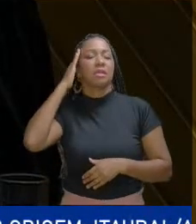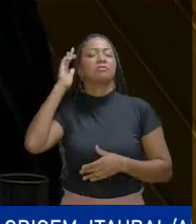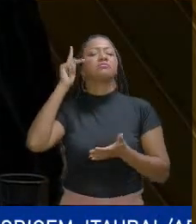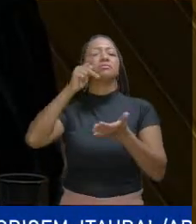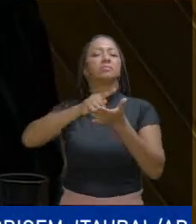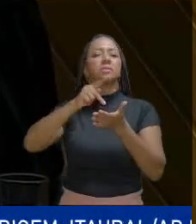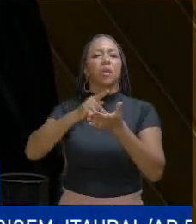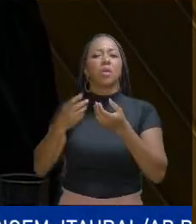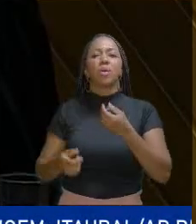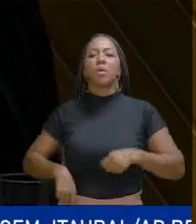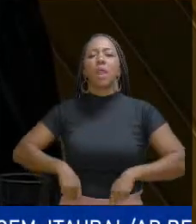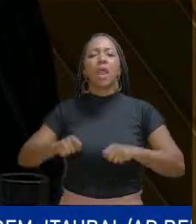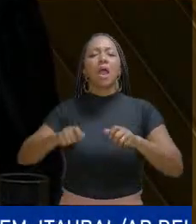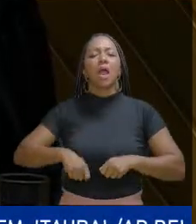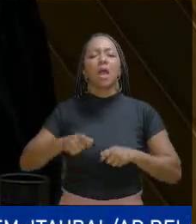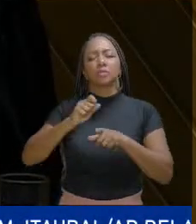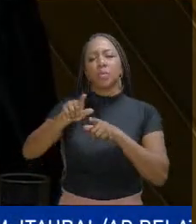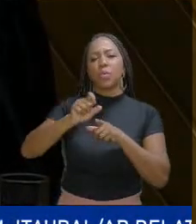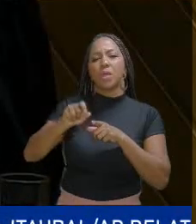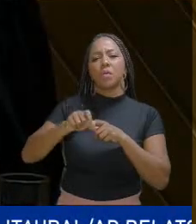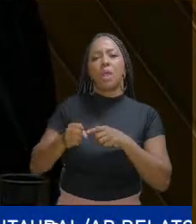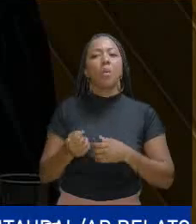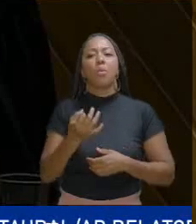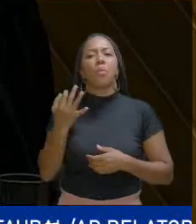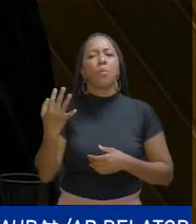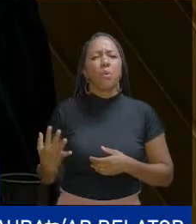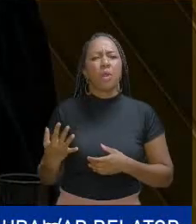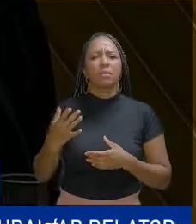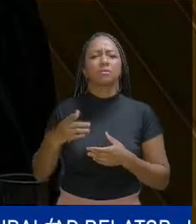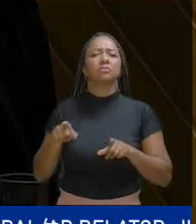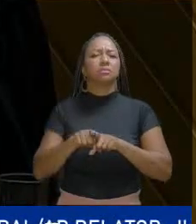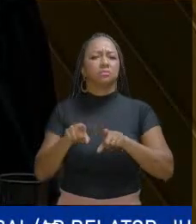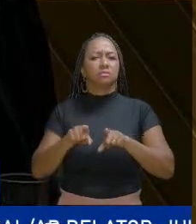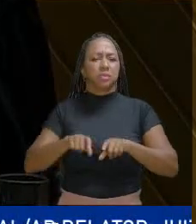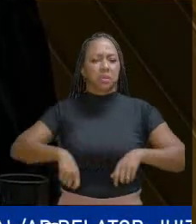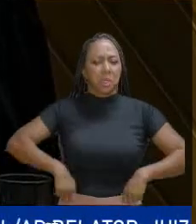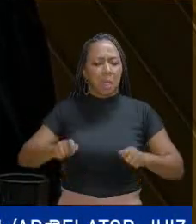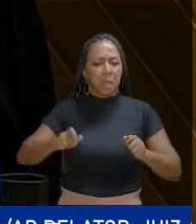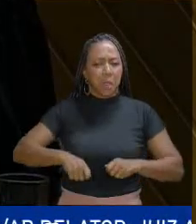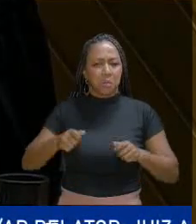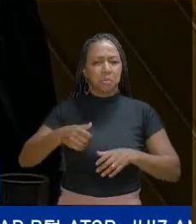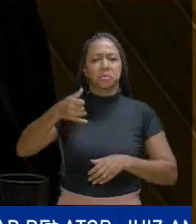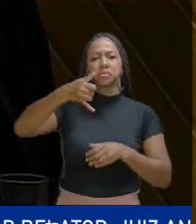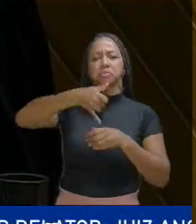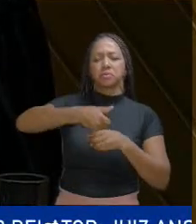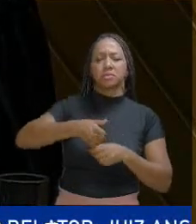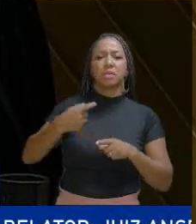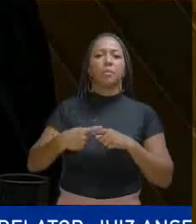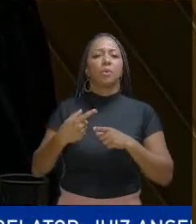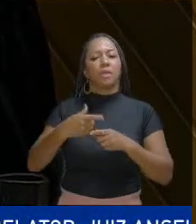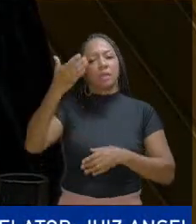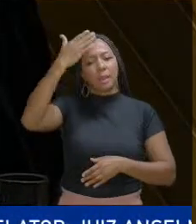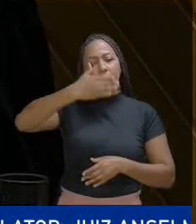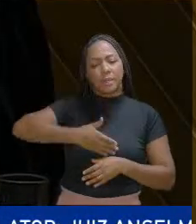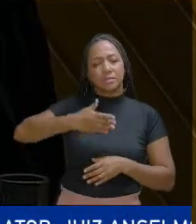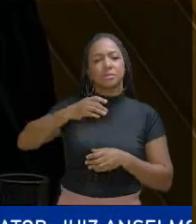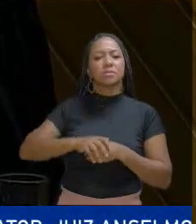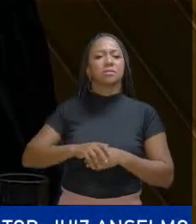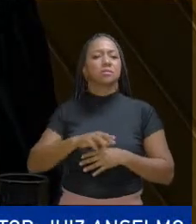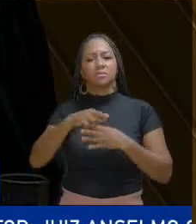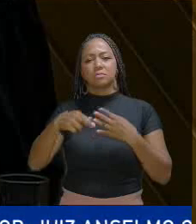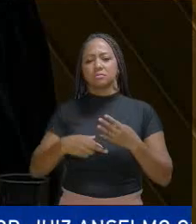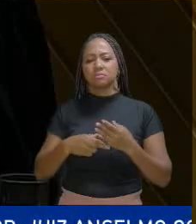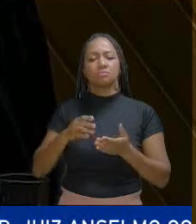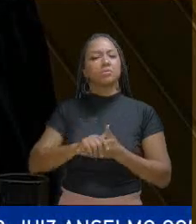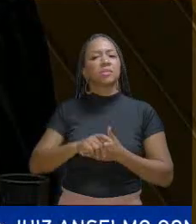precisão quanto foi gasto com aluguel e quanto foi gasto efetivamente com combustível, já que na prestação de contas da recorrente não